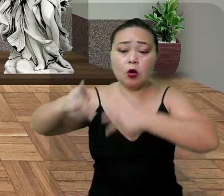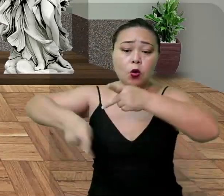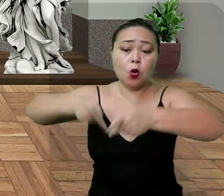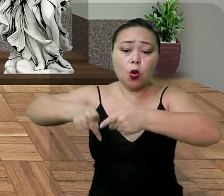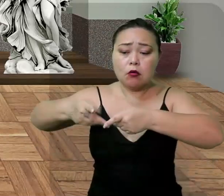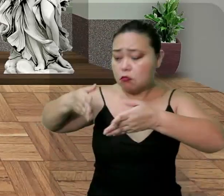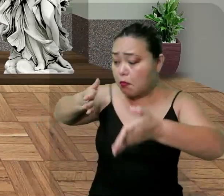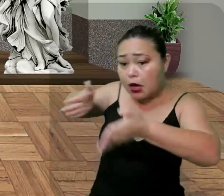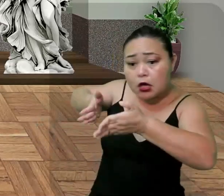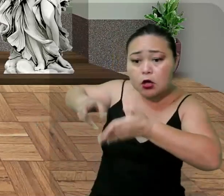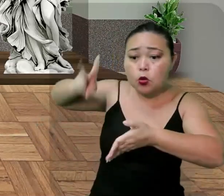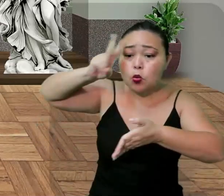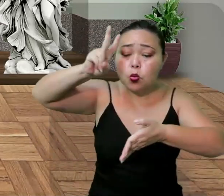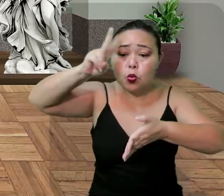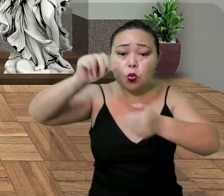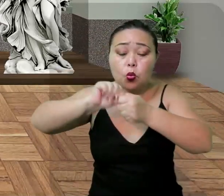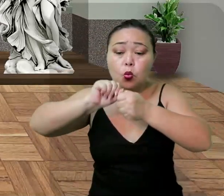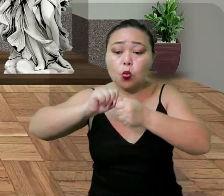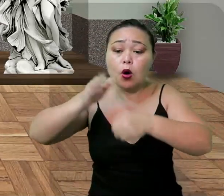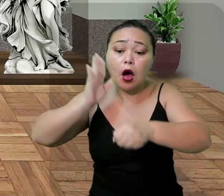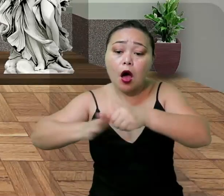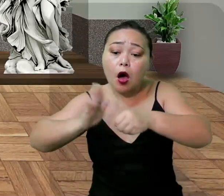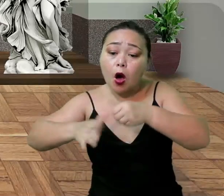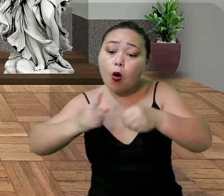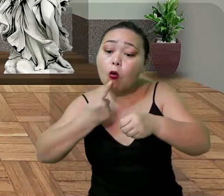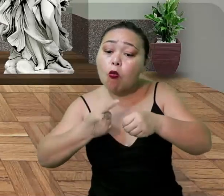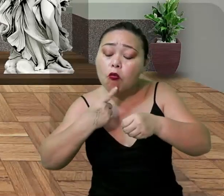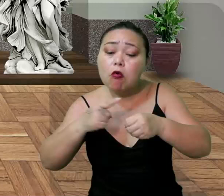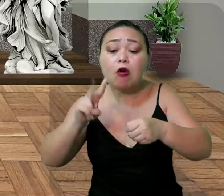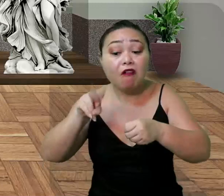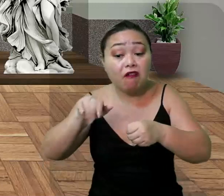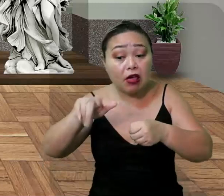período da história que o tomate foi o vilão,